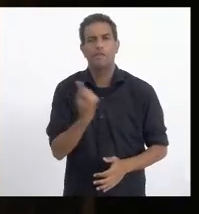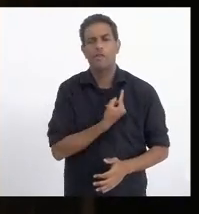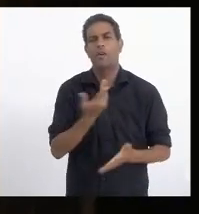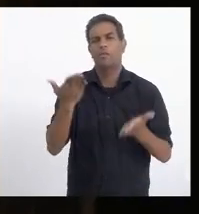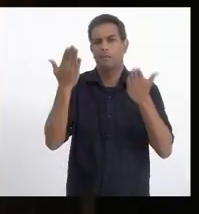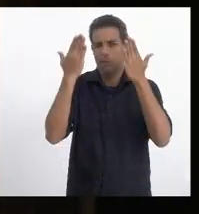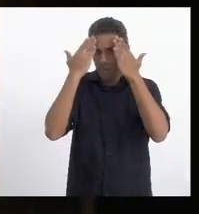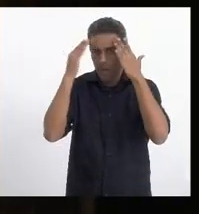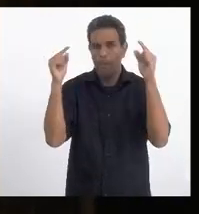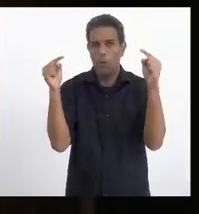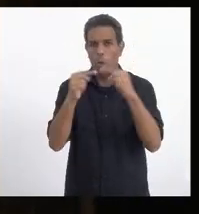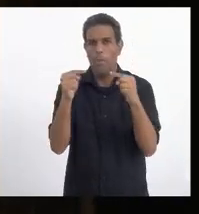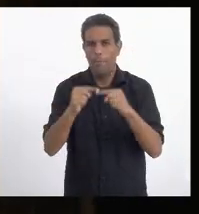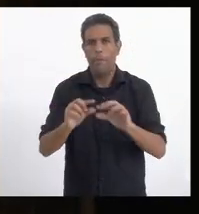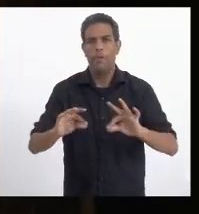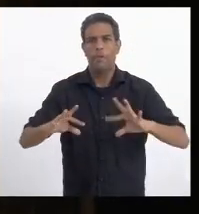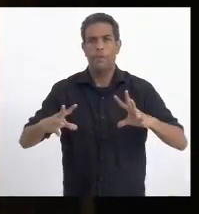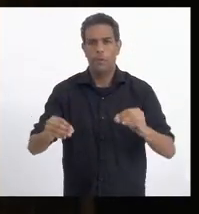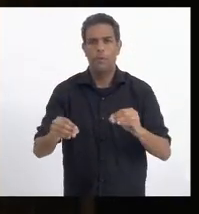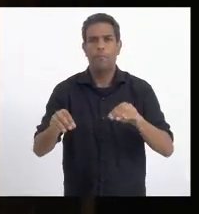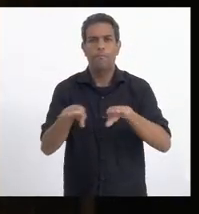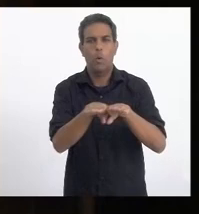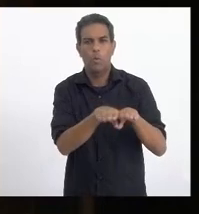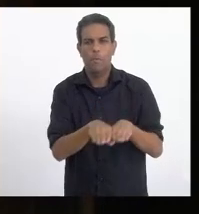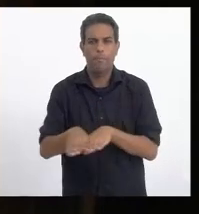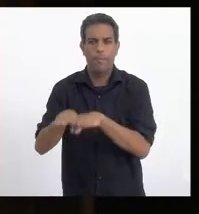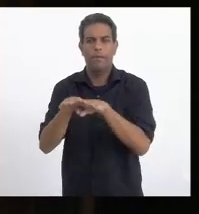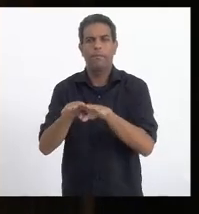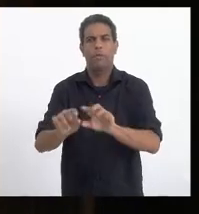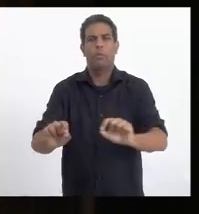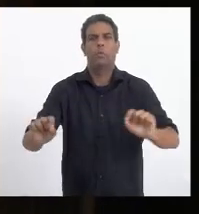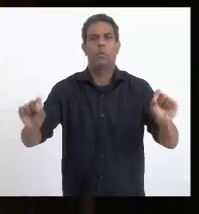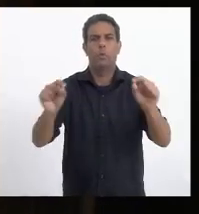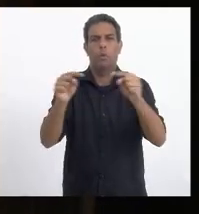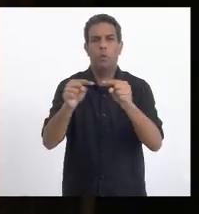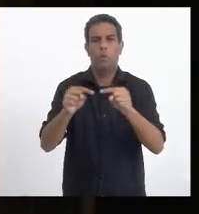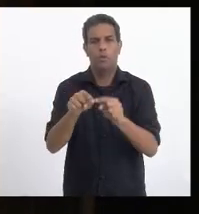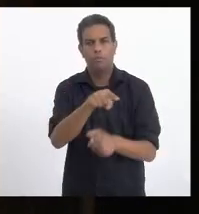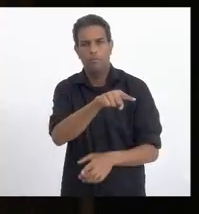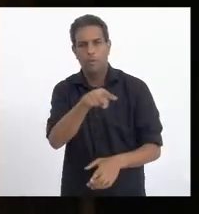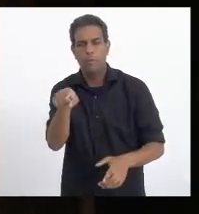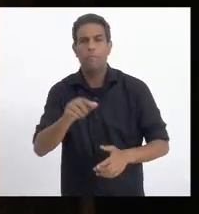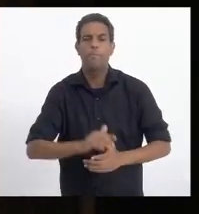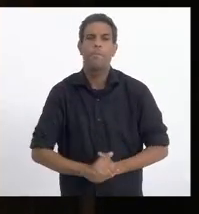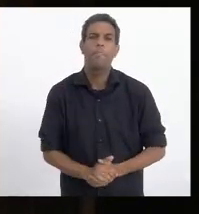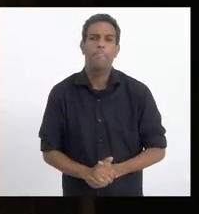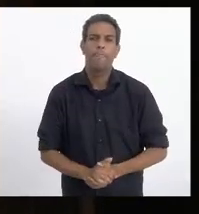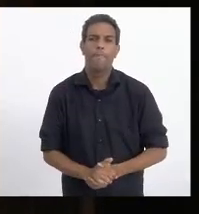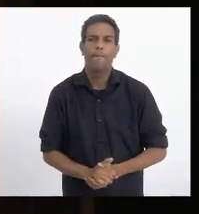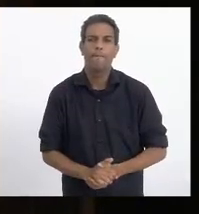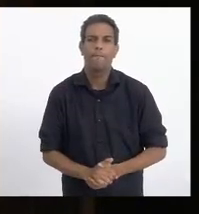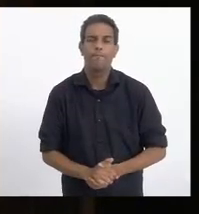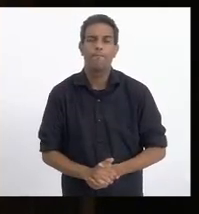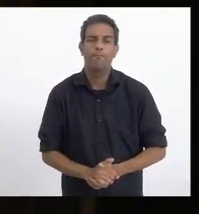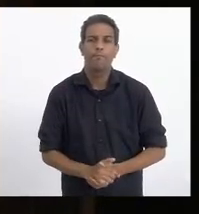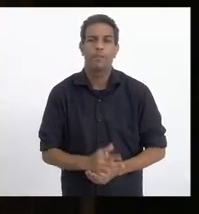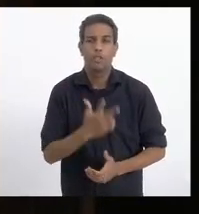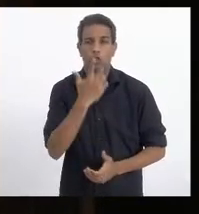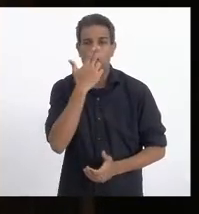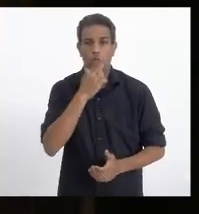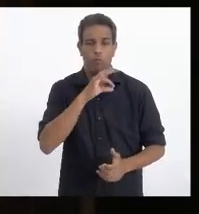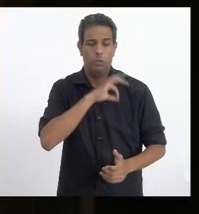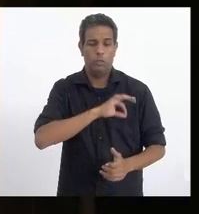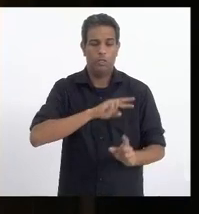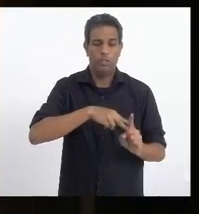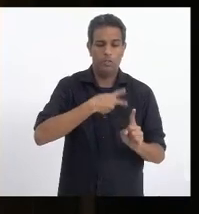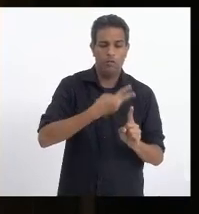entende que isso teria que ser uma linguagem só né é aquilo se você queria é classificações diferentes